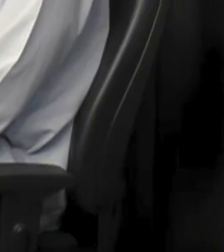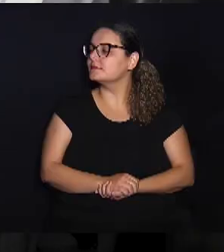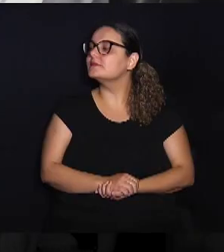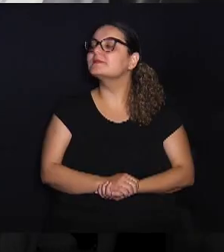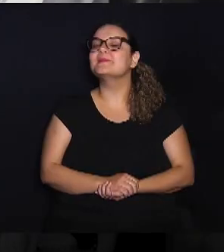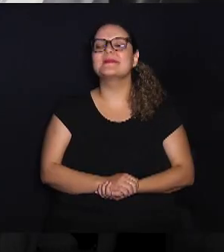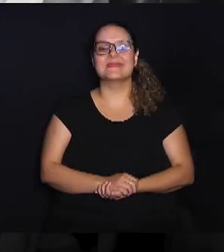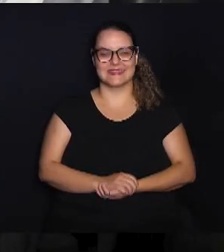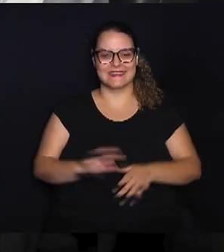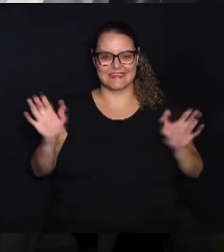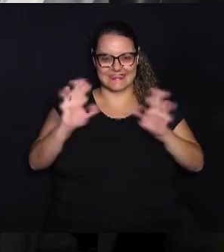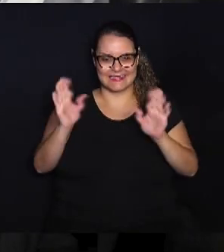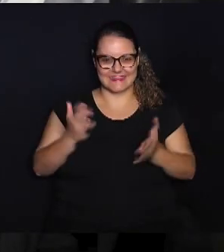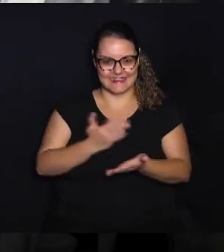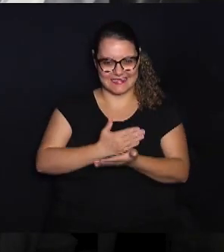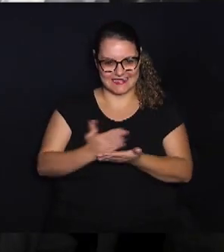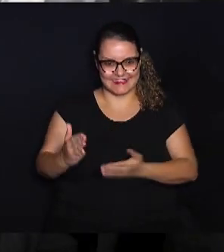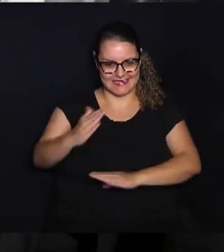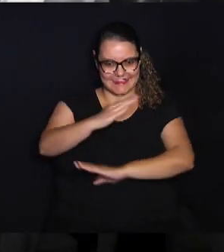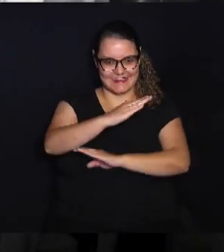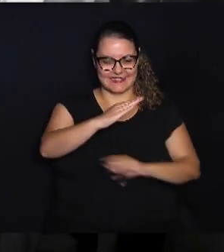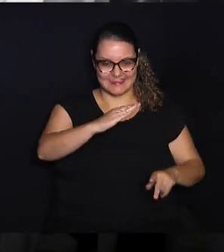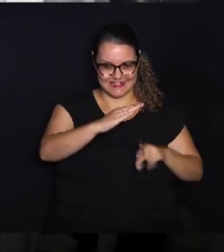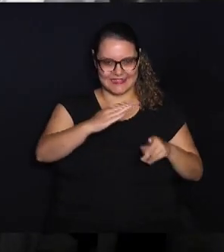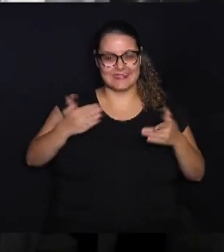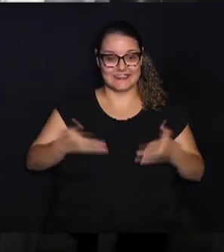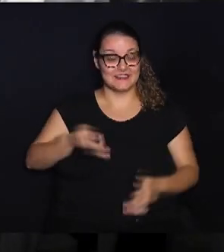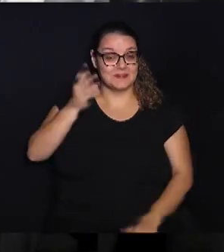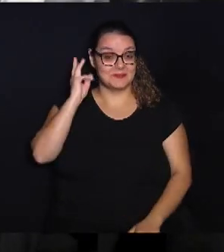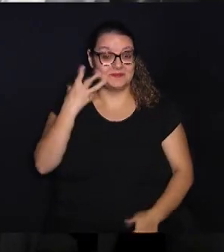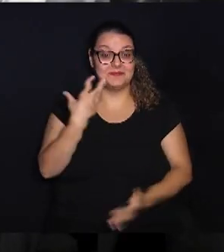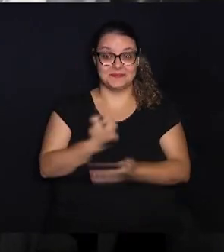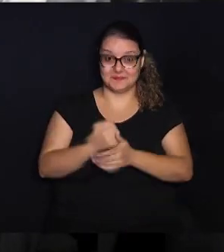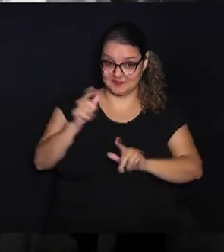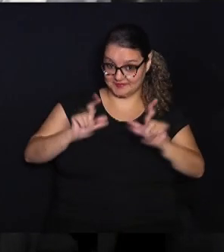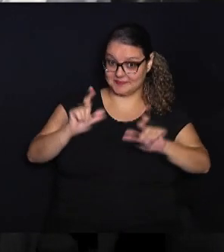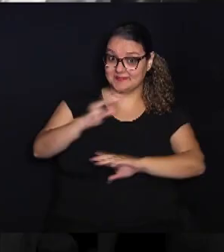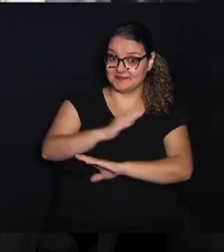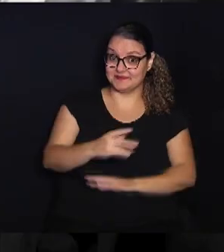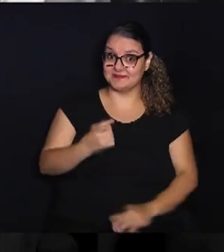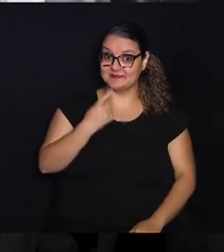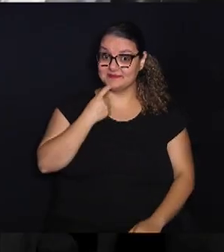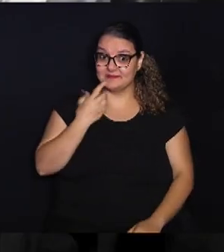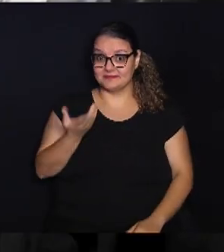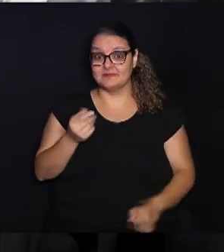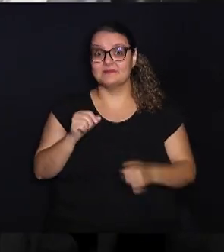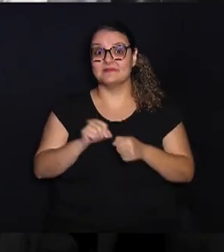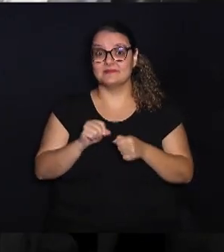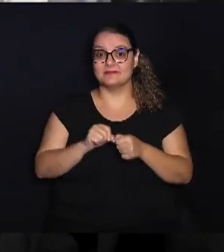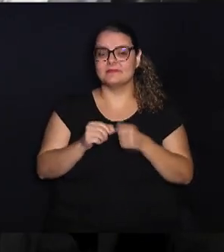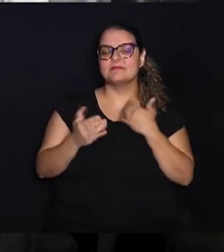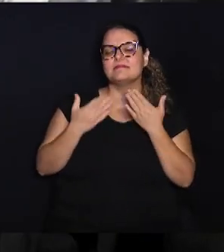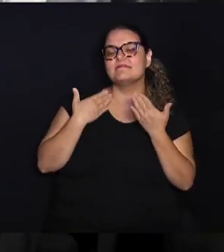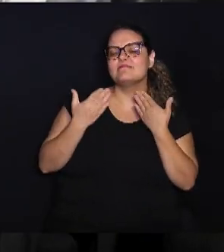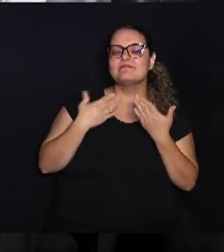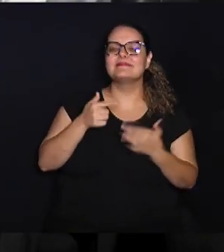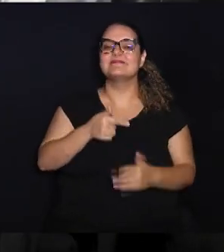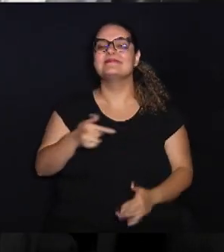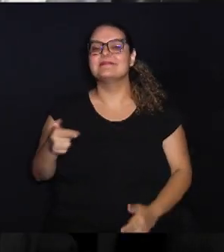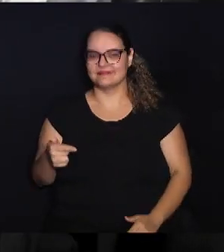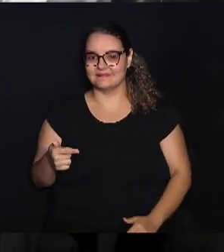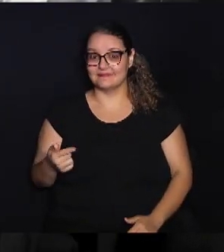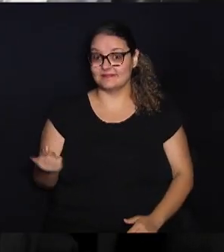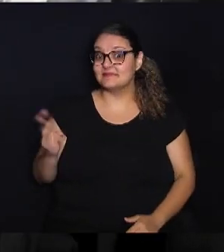Olá, começa agora o Na Casa do Povo, o podcast da TV Câmara Campinas, que faz um bate-papo semanal com